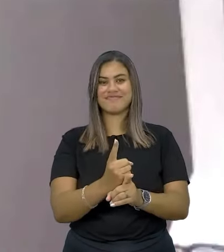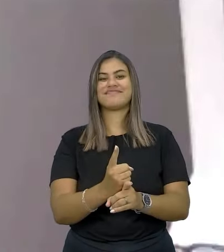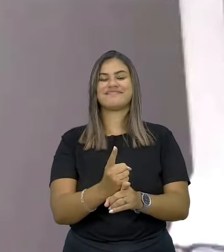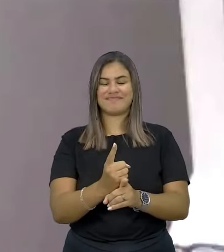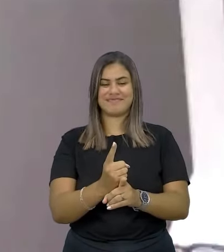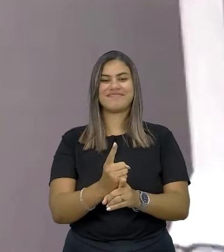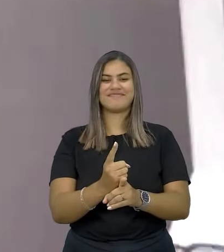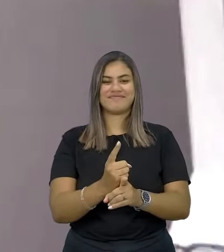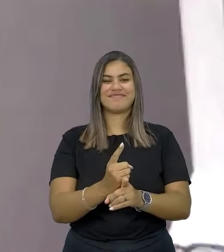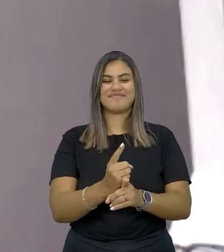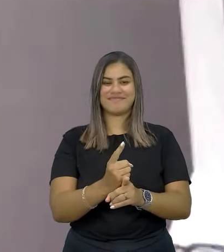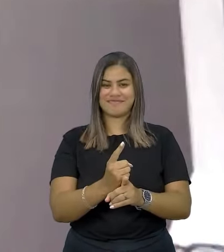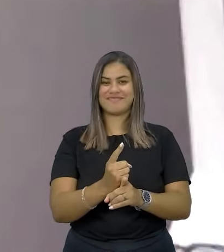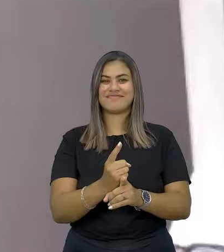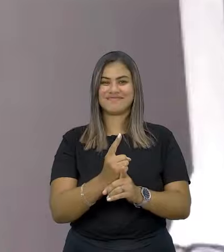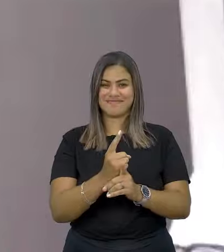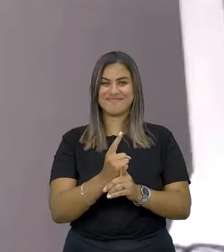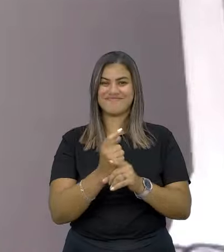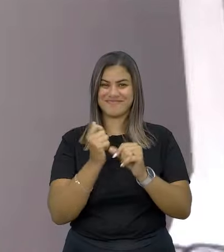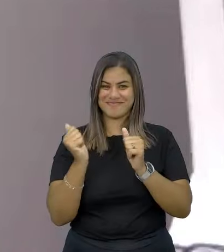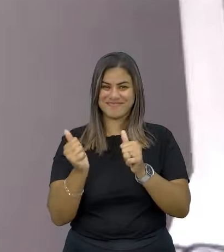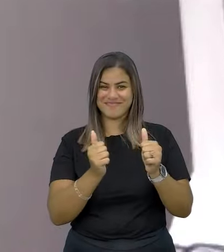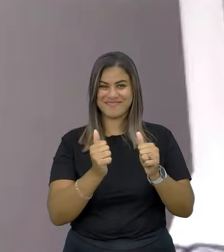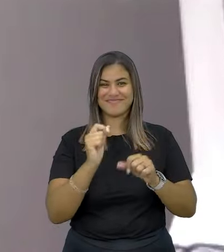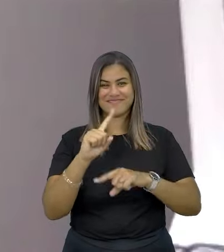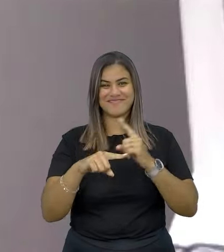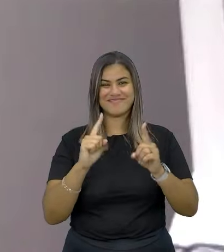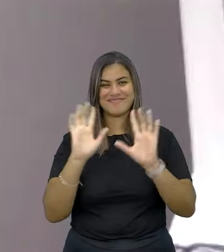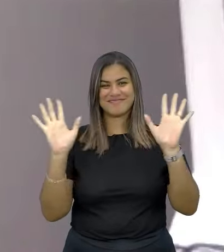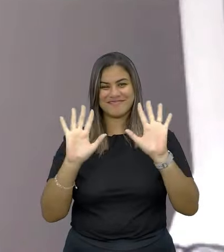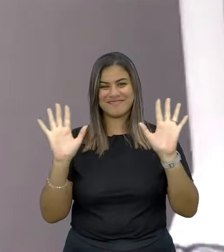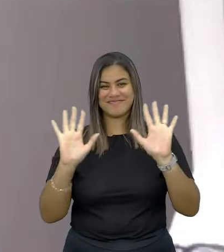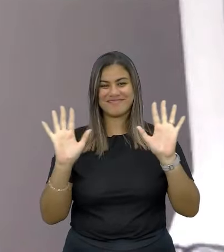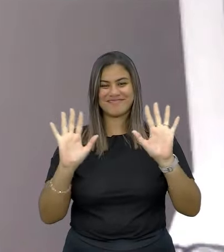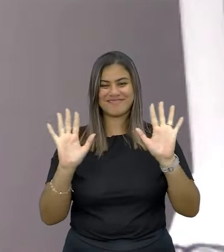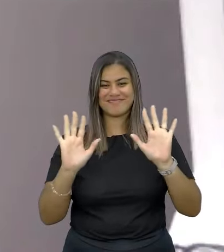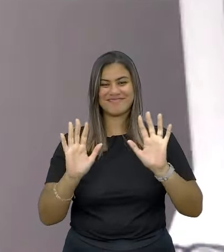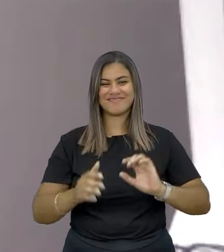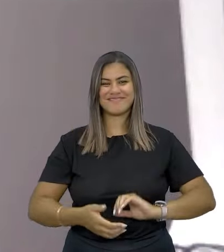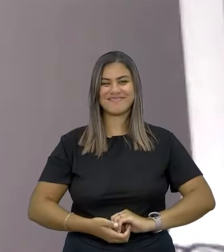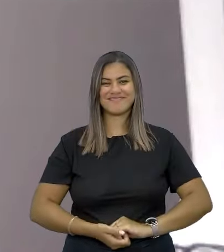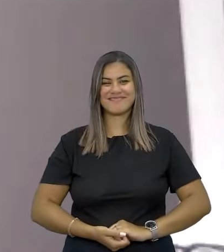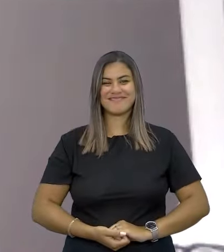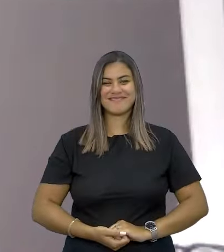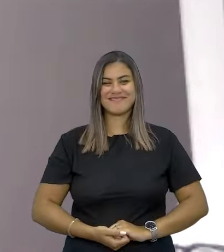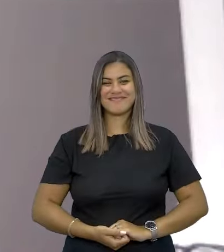nos próximos encontros, tá? Até mais, até a próxima formação.